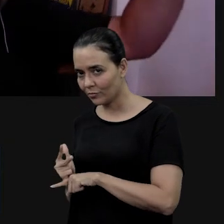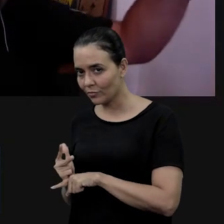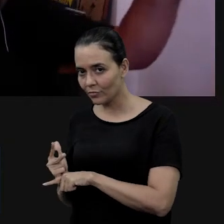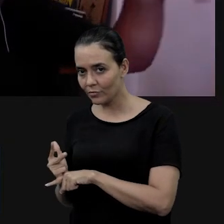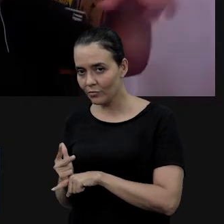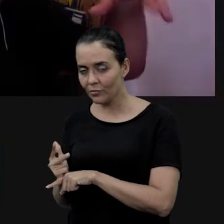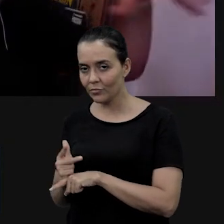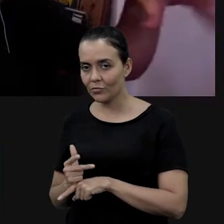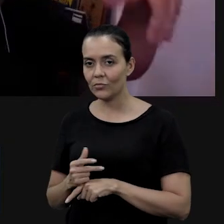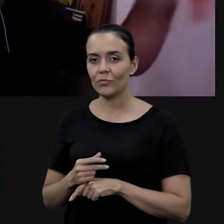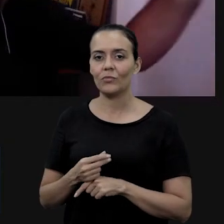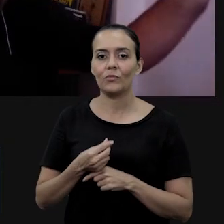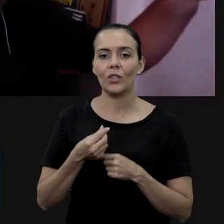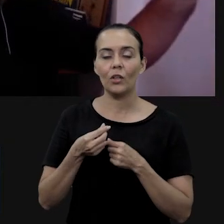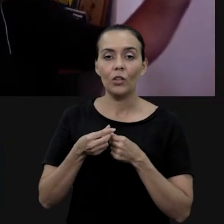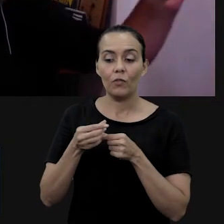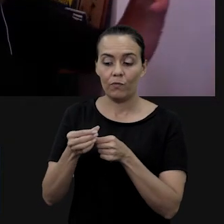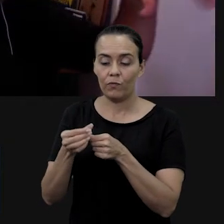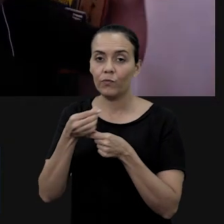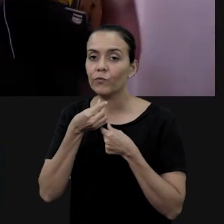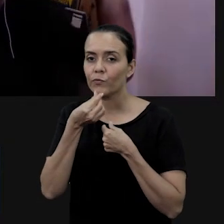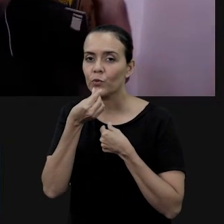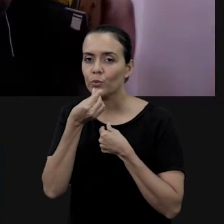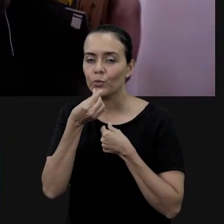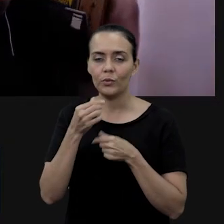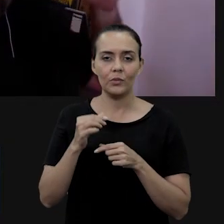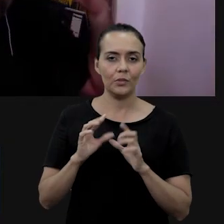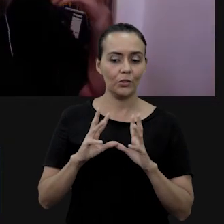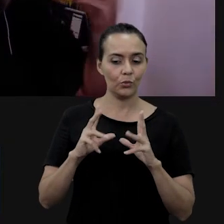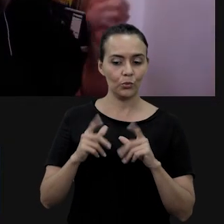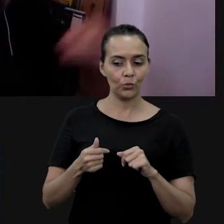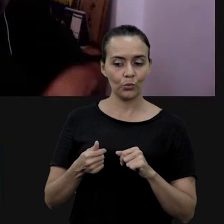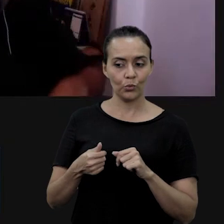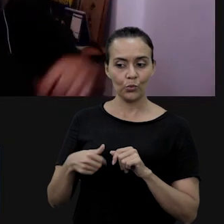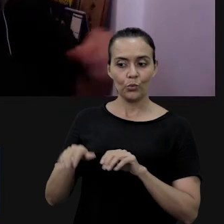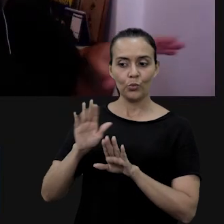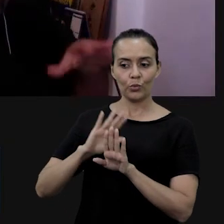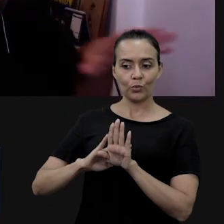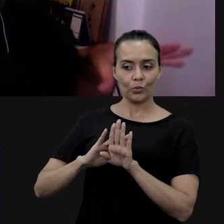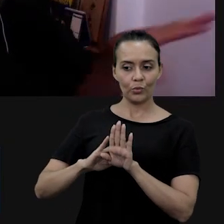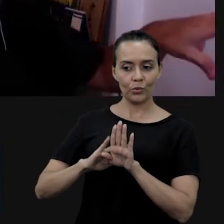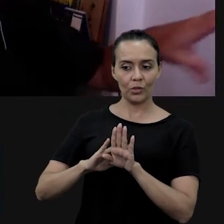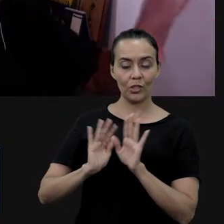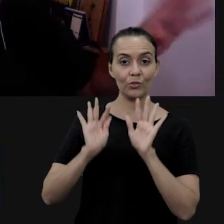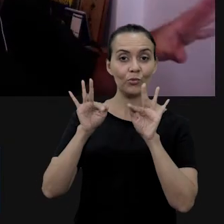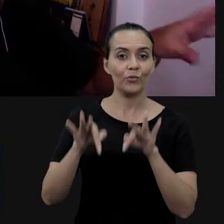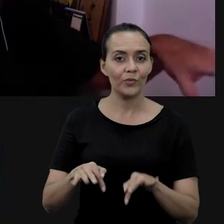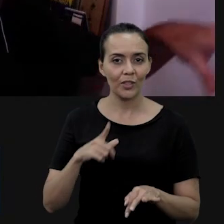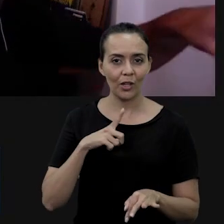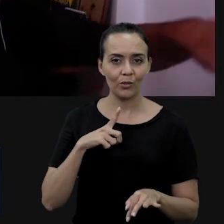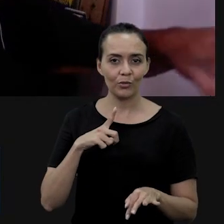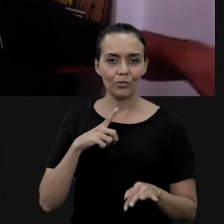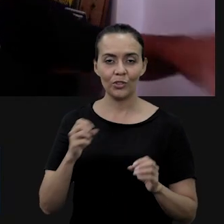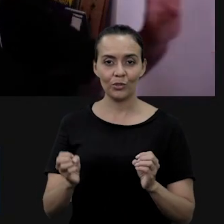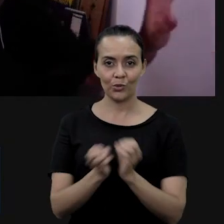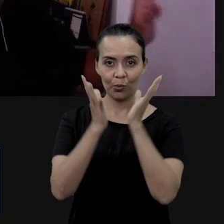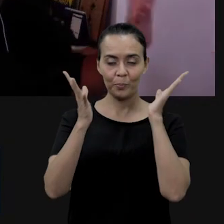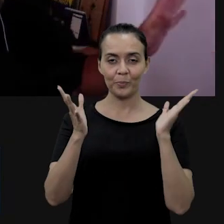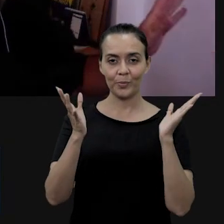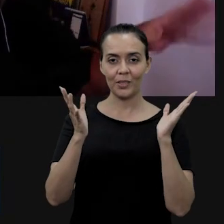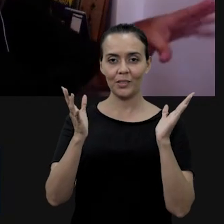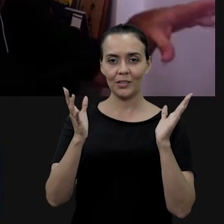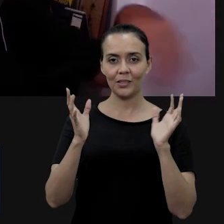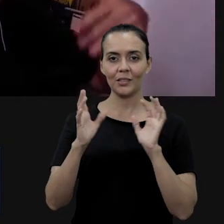câmera escondida, microfones, e toda uma equipe por trás vendo, e no final ia ter uma promoção, alguém ia